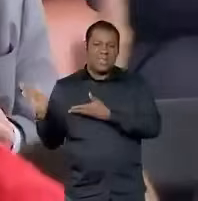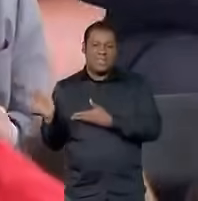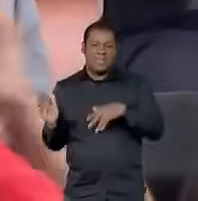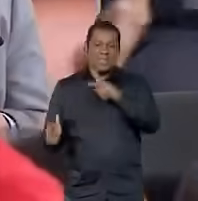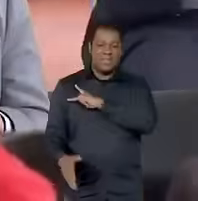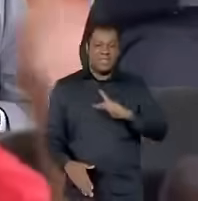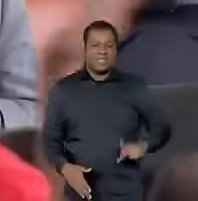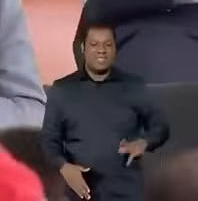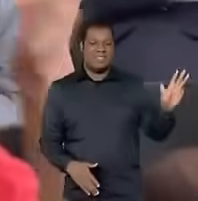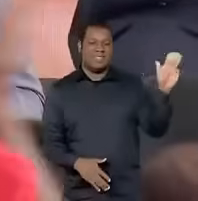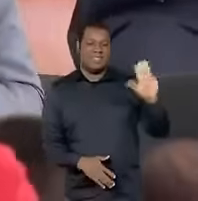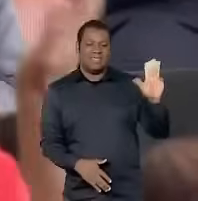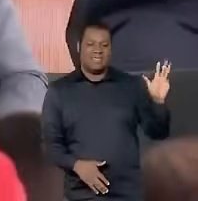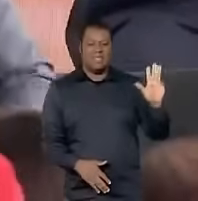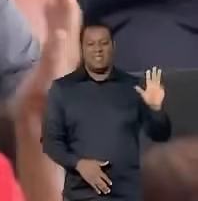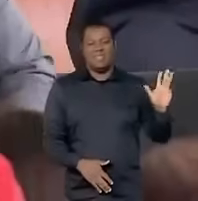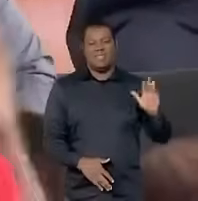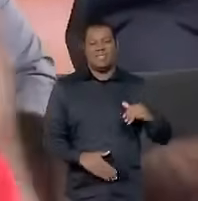Silva.